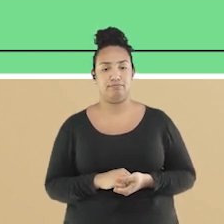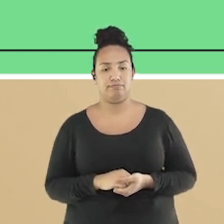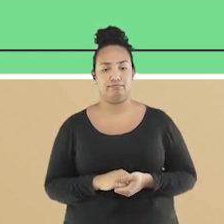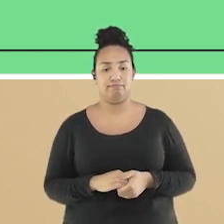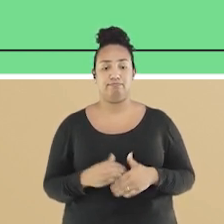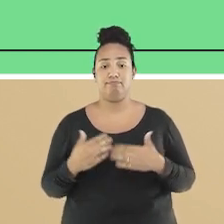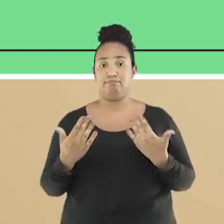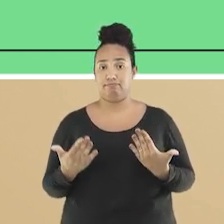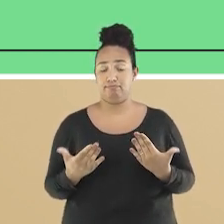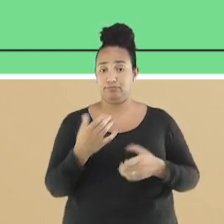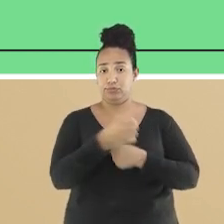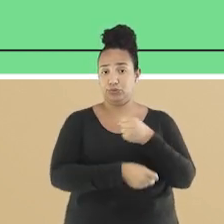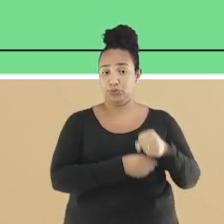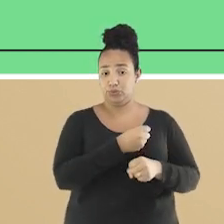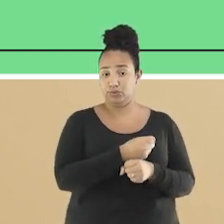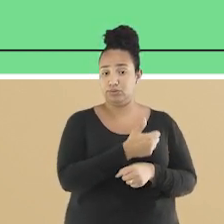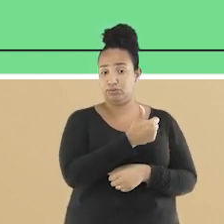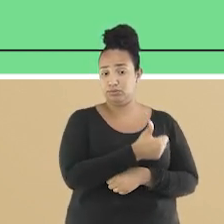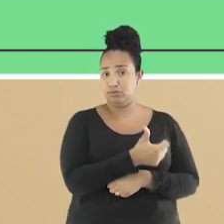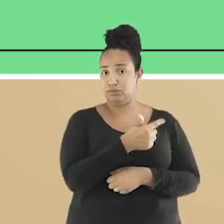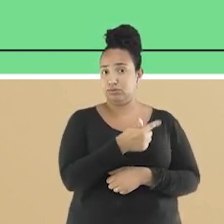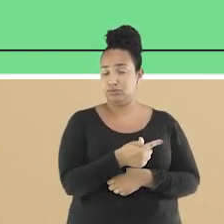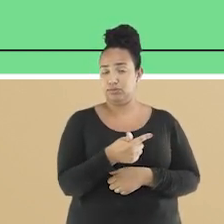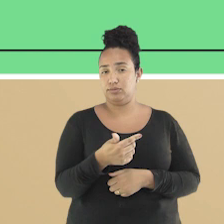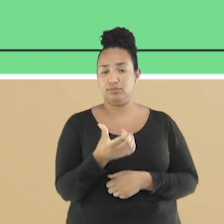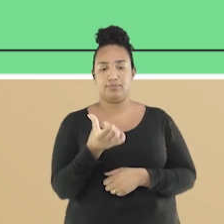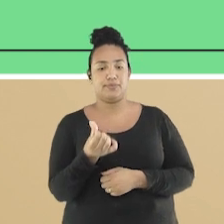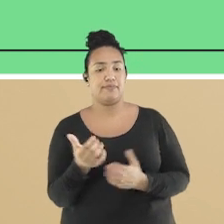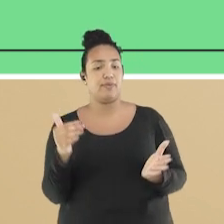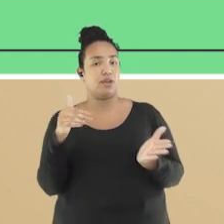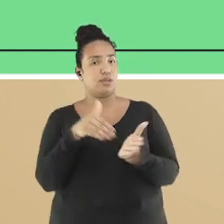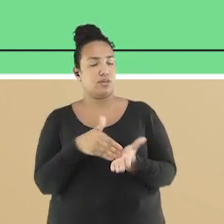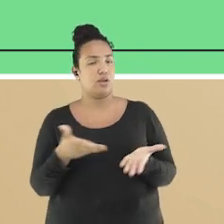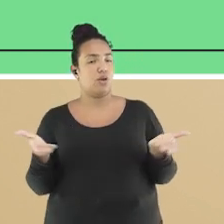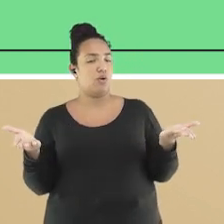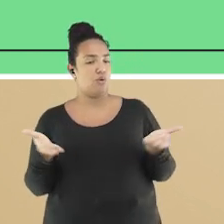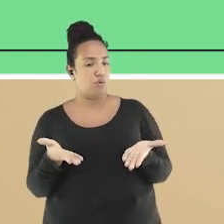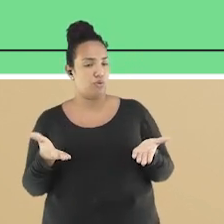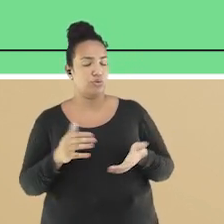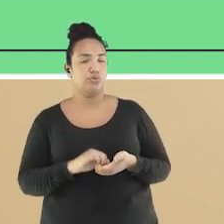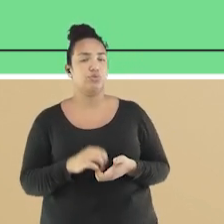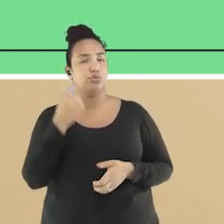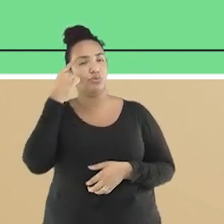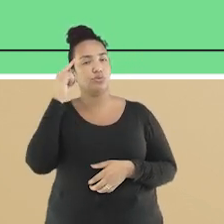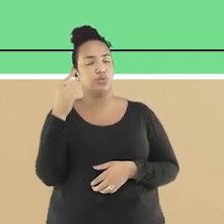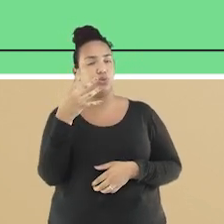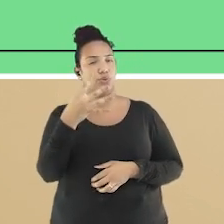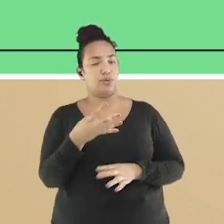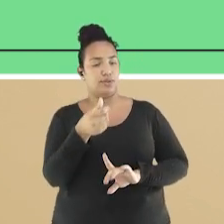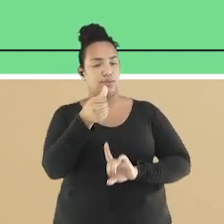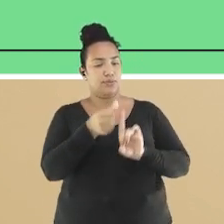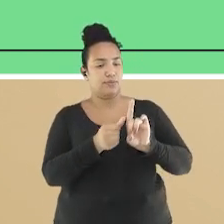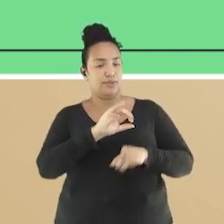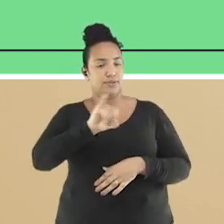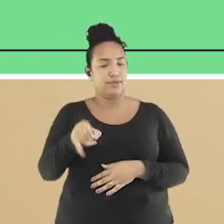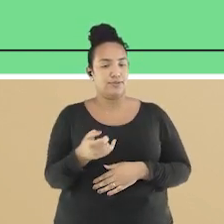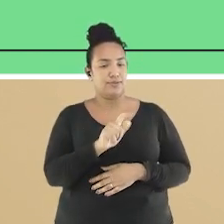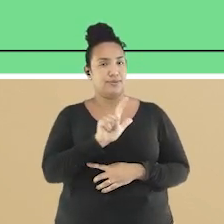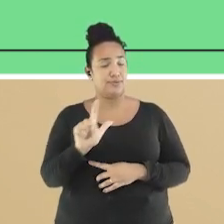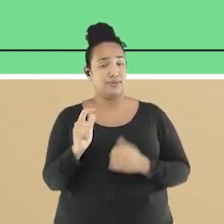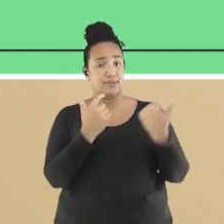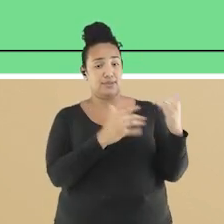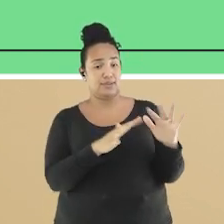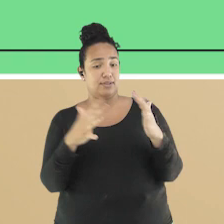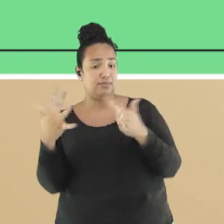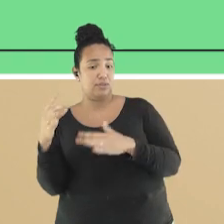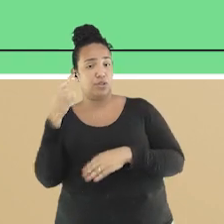Então, desde 1776 até o dia atual, até os dias atuais, o 4 de julho tem sido celebrado como